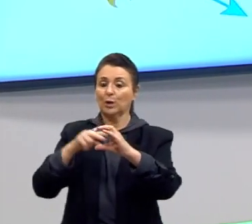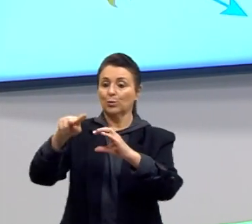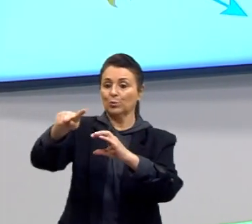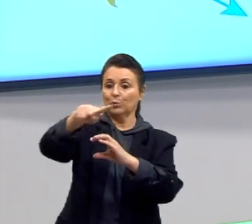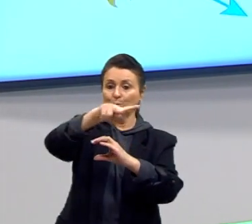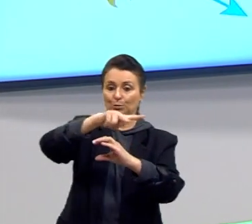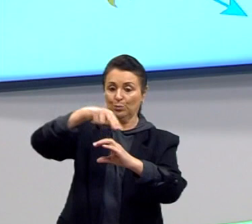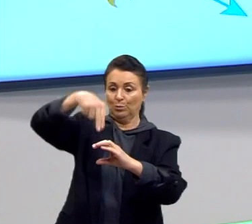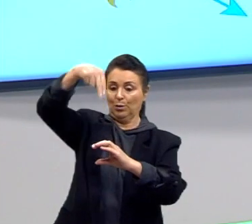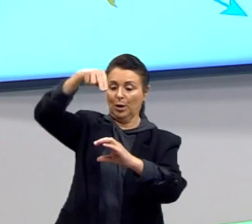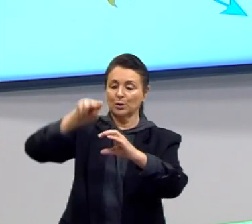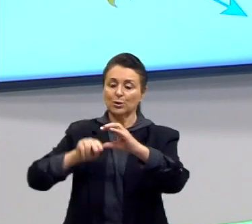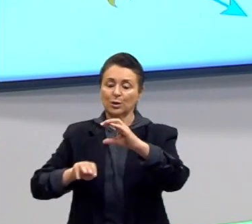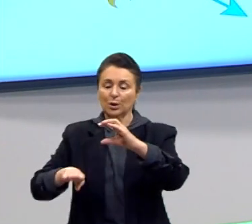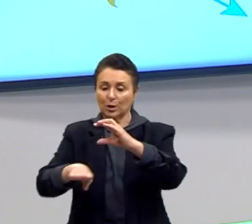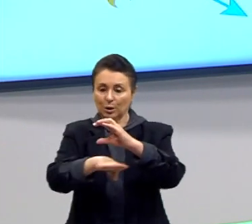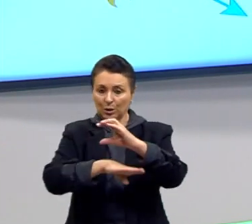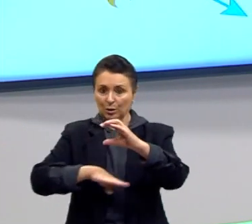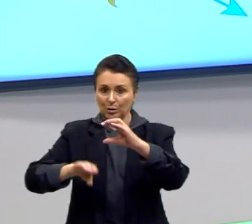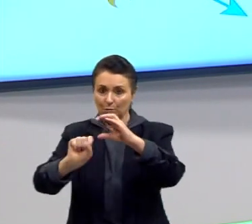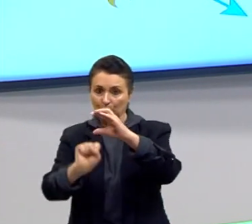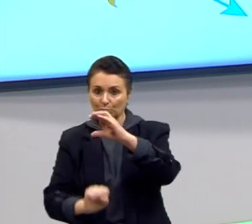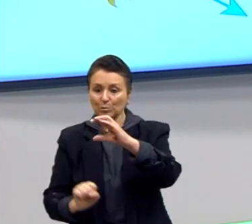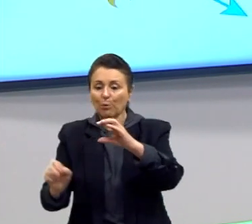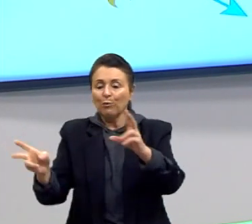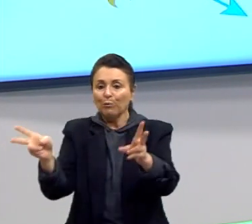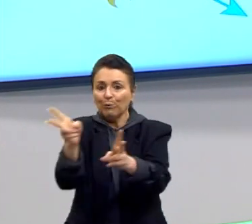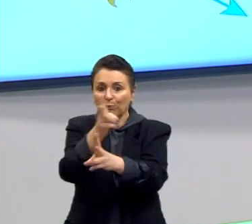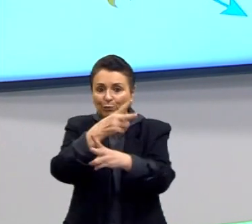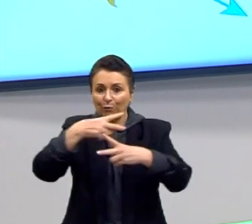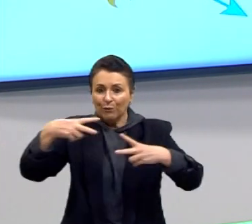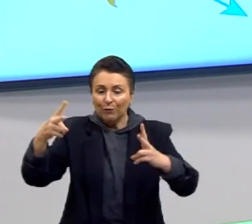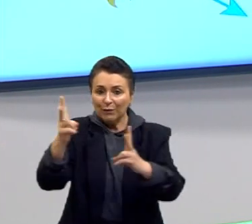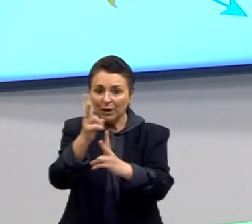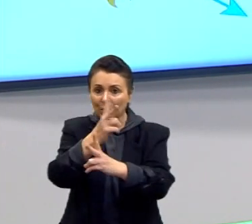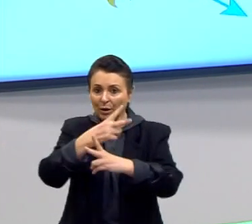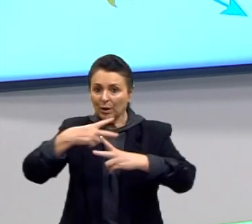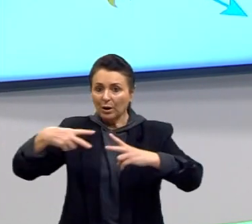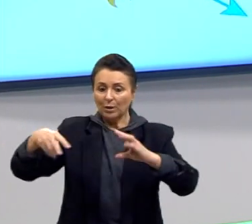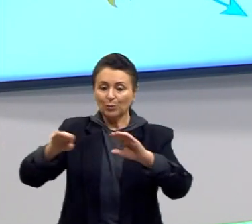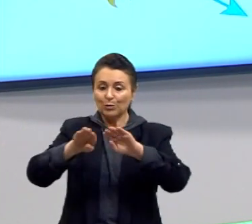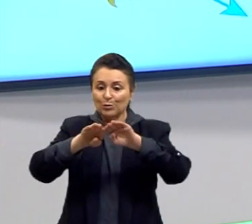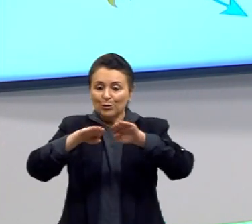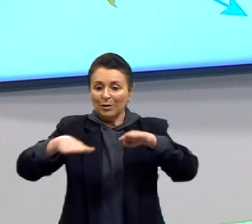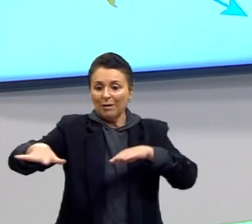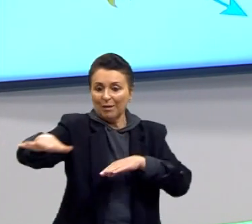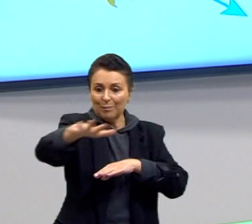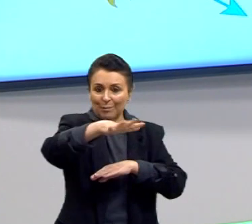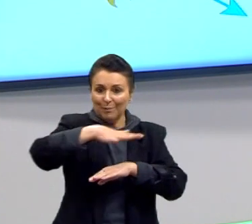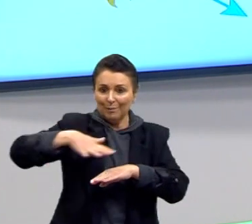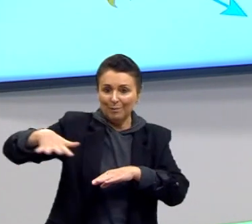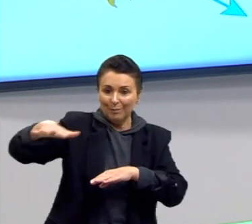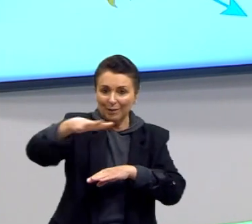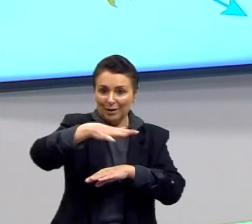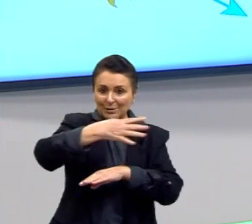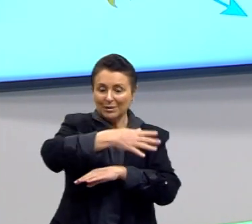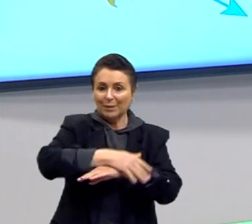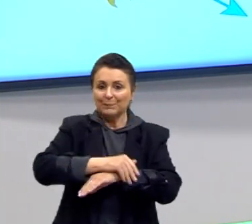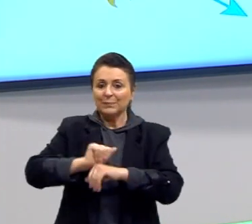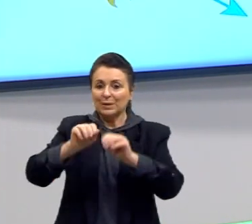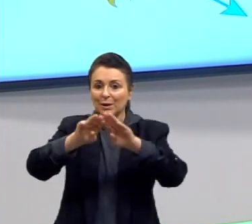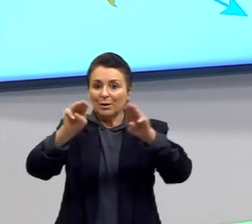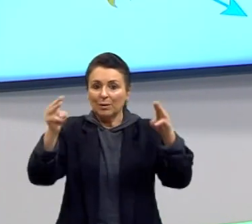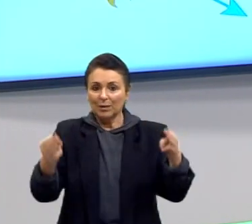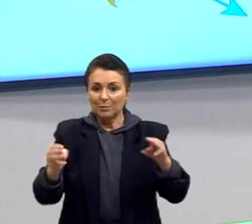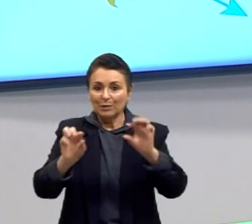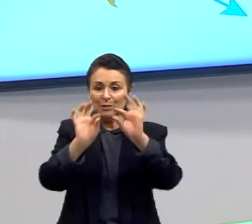os dois polos né são esses ventos então que conseguem ultrapassar o nosso campo magnético por isso que fica com as minhas porque o